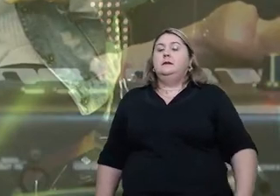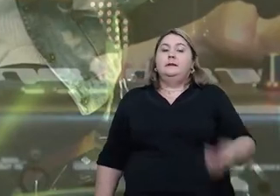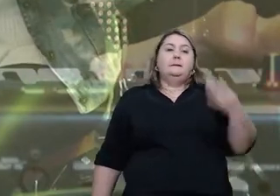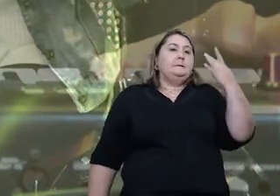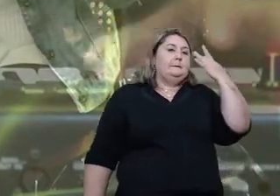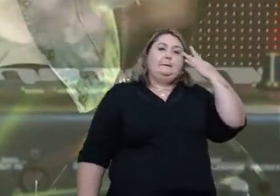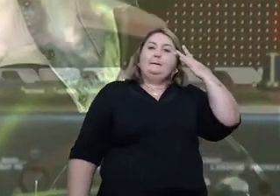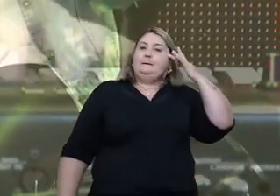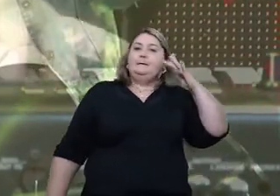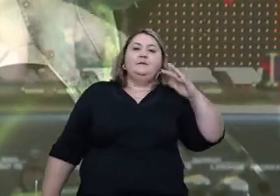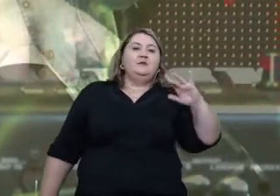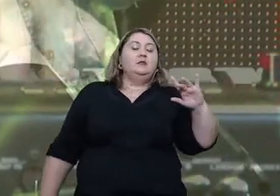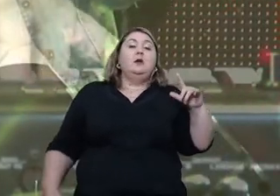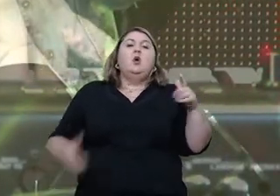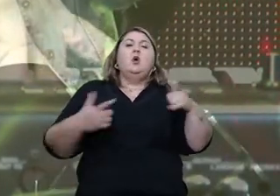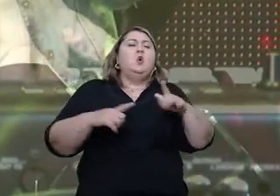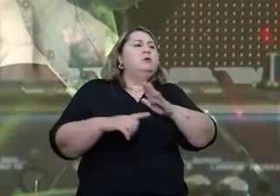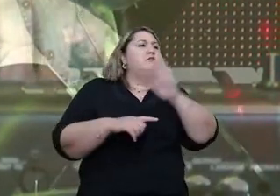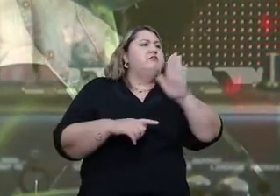partir.